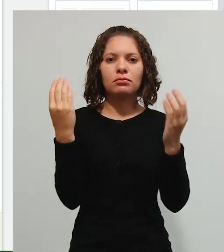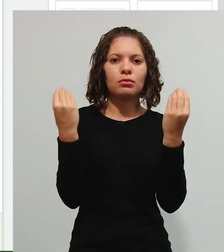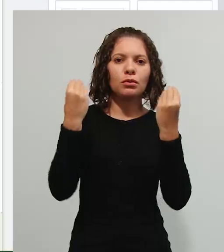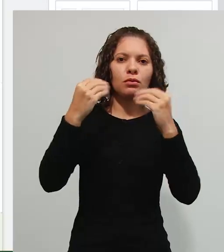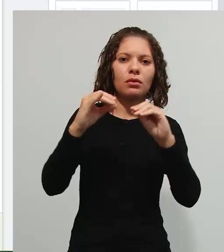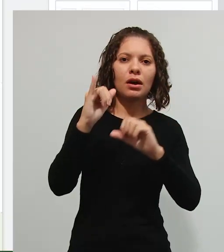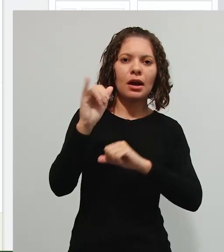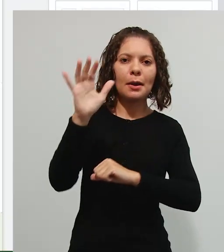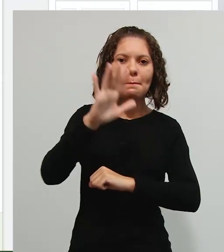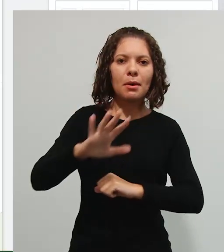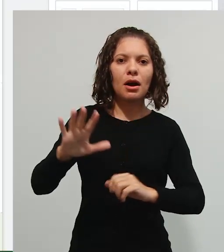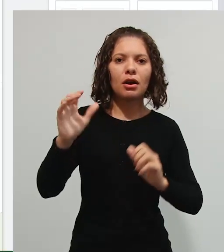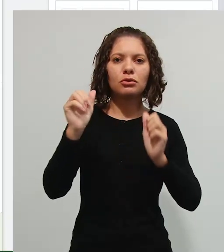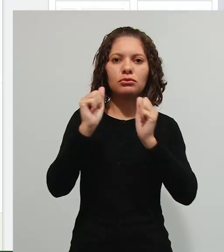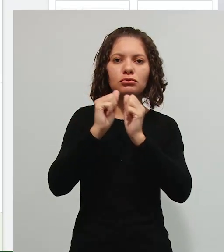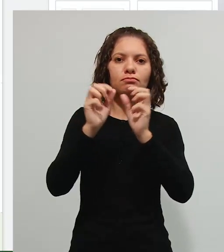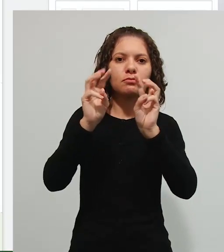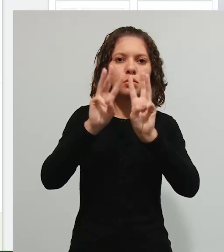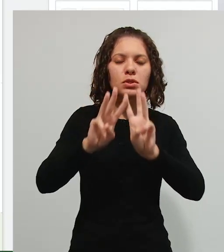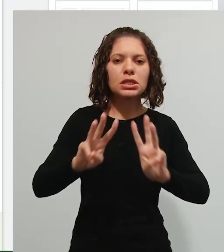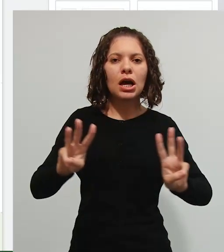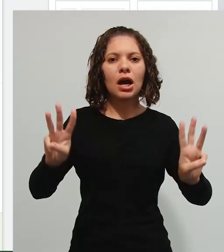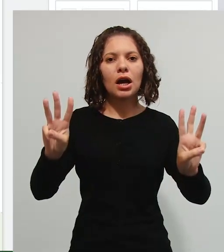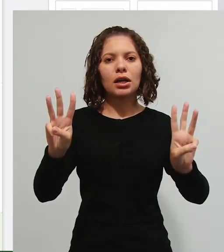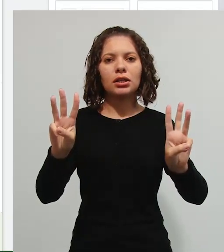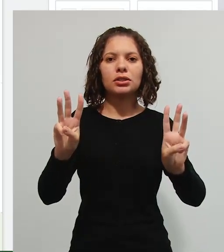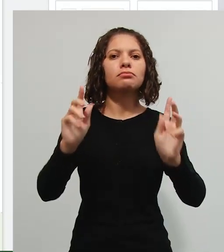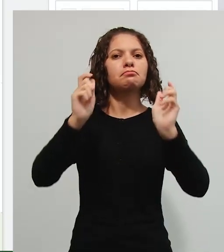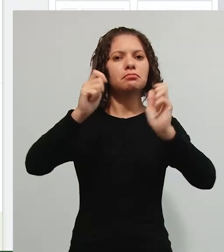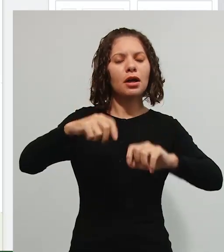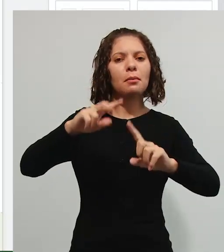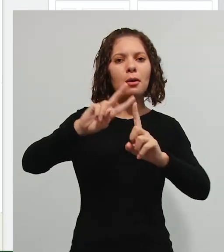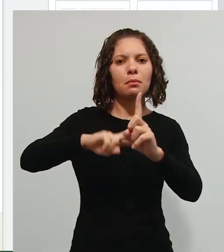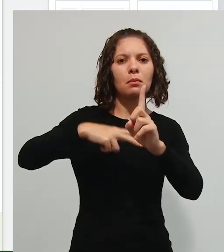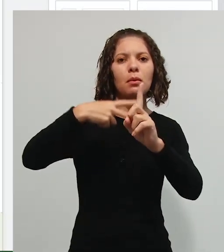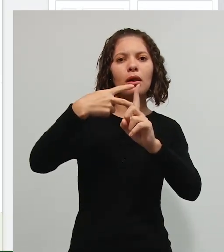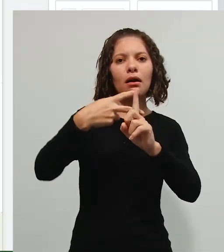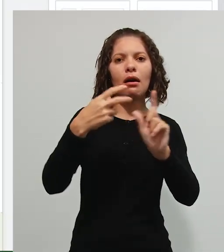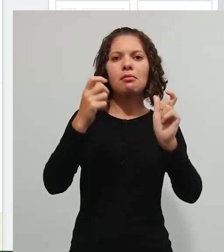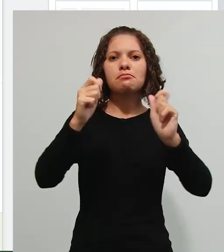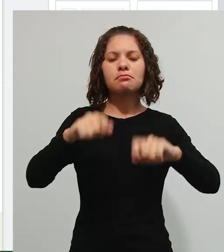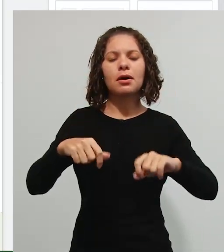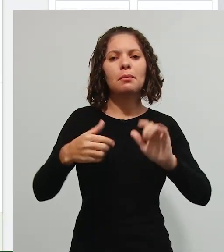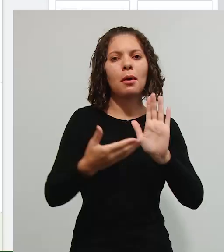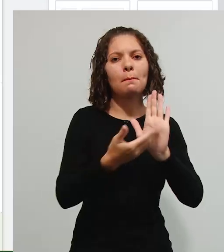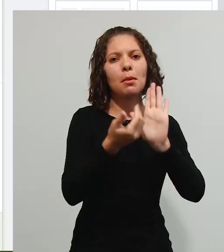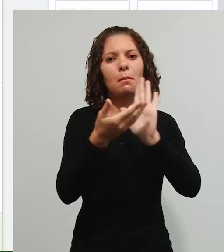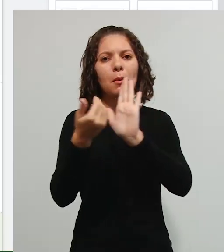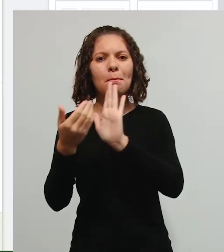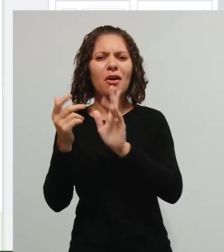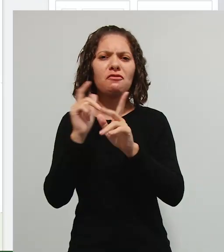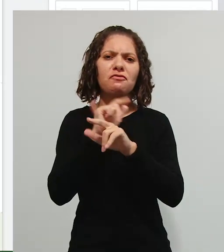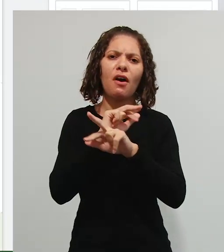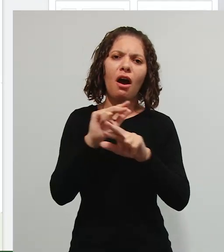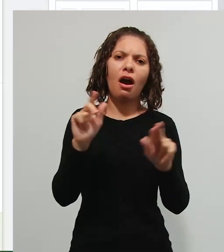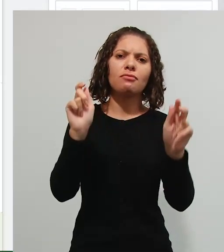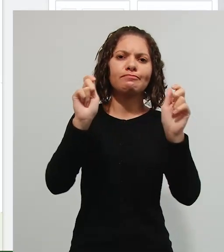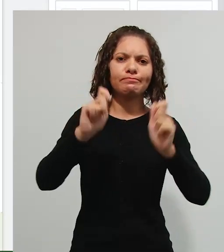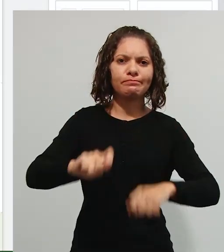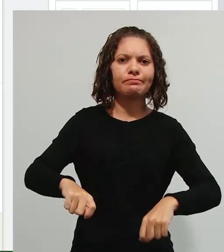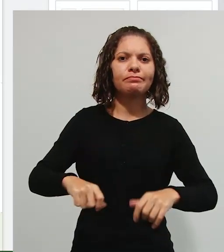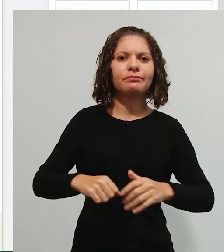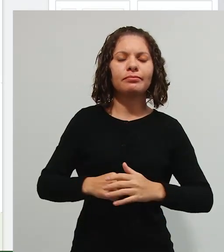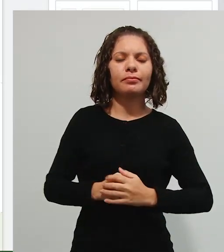site do Paulo Freire. Você pode duplicar e você pode excluir, você nos 3 pontinhos tem mais opções de edição. Se você quiser aumentar